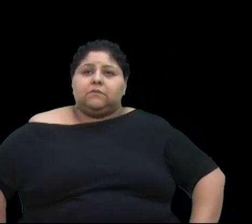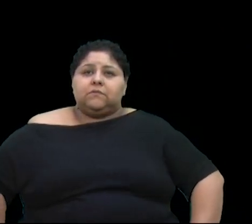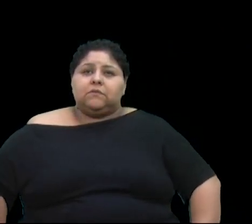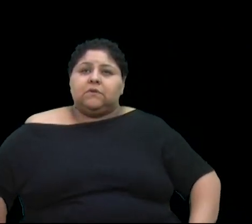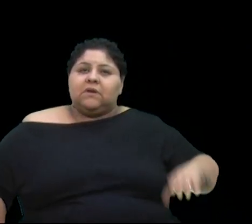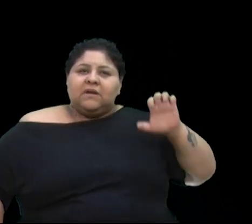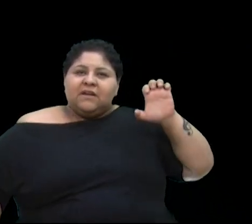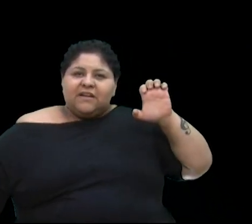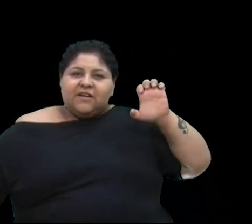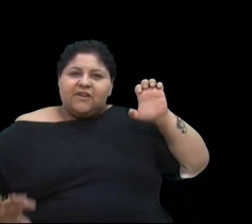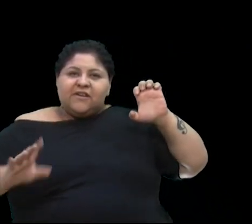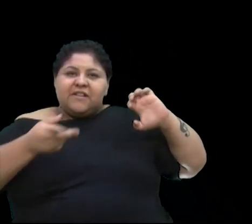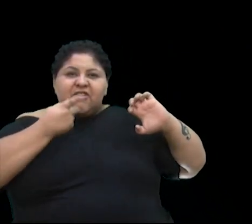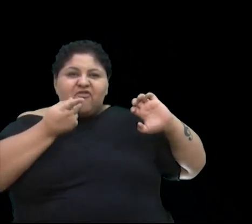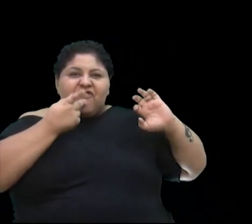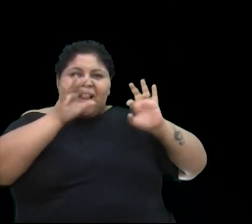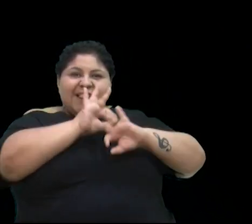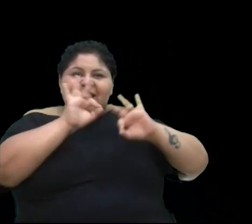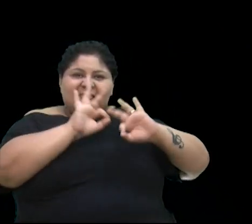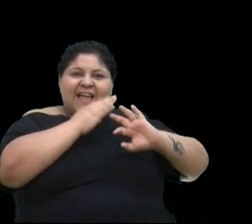E a esquerda não fala uma vírgula disso aí.